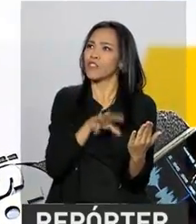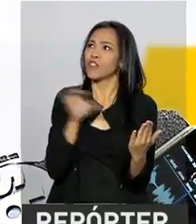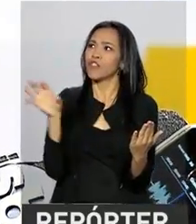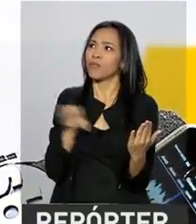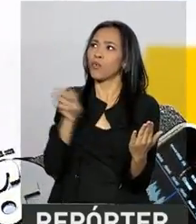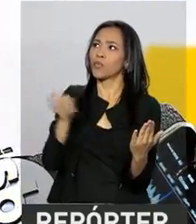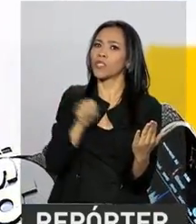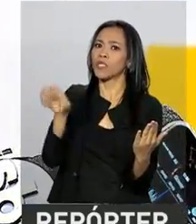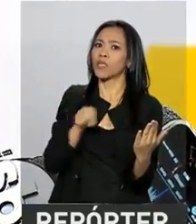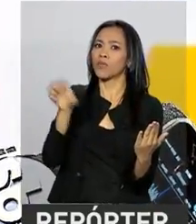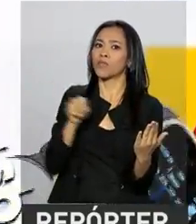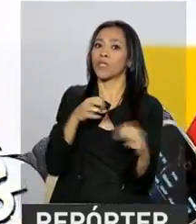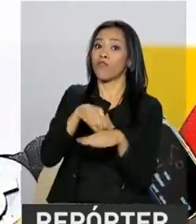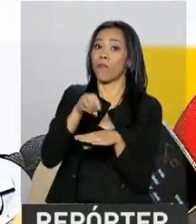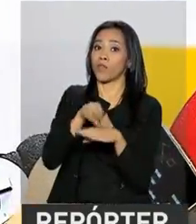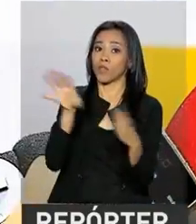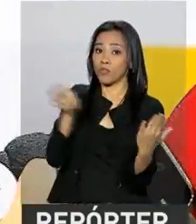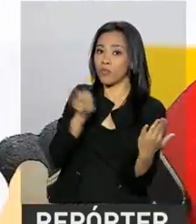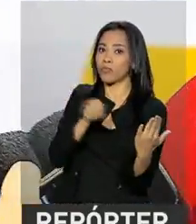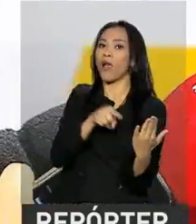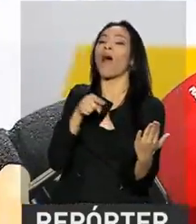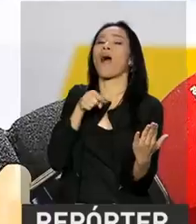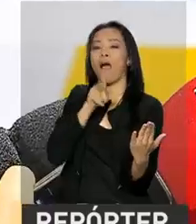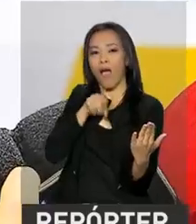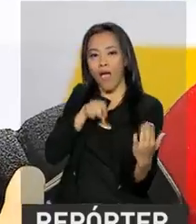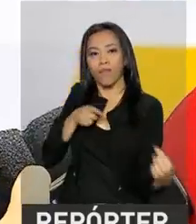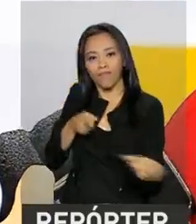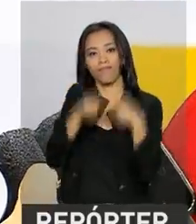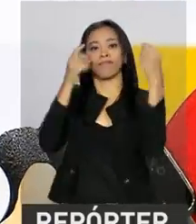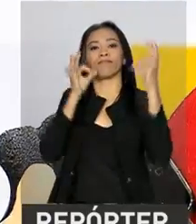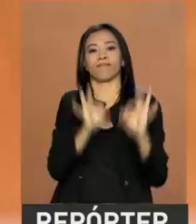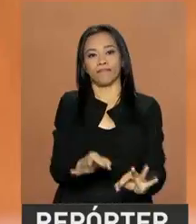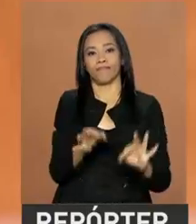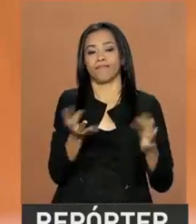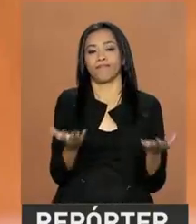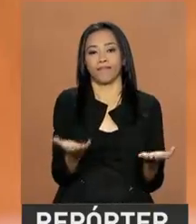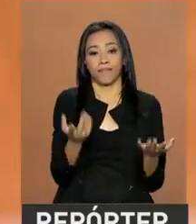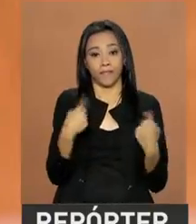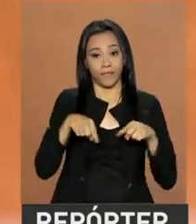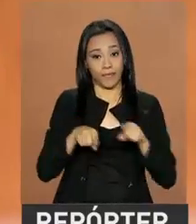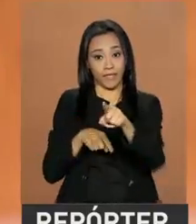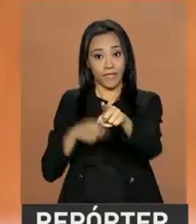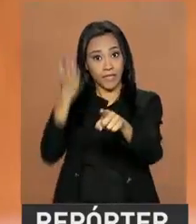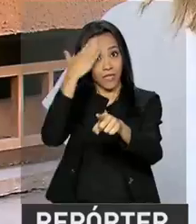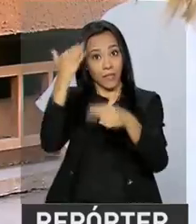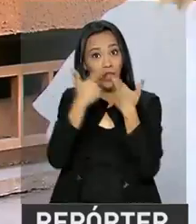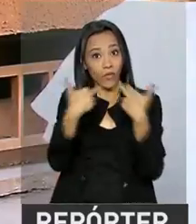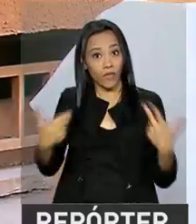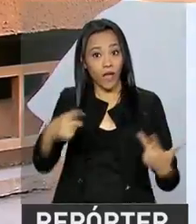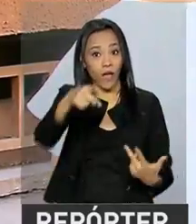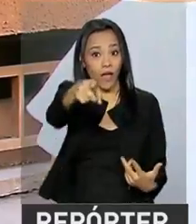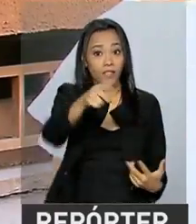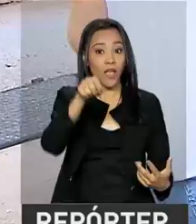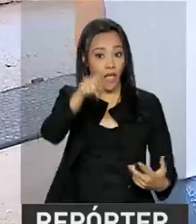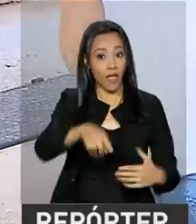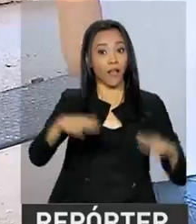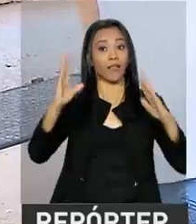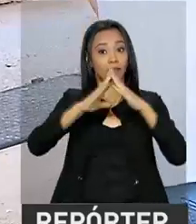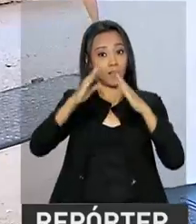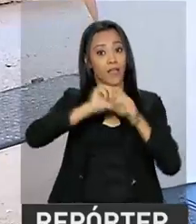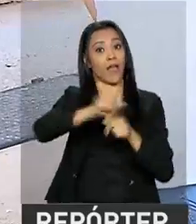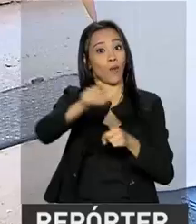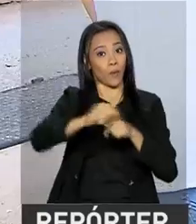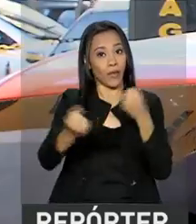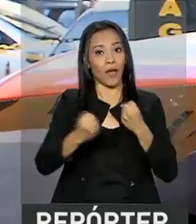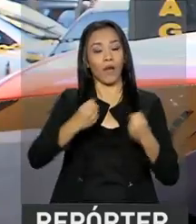seu tanto da fotografia quanto dos dados que você tem na sua carteira de motorista ao saber da novidade Eline da locadora de veículos ficou